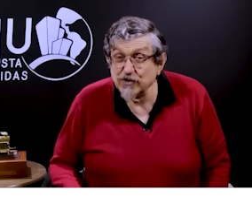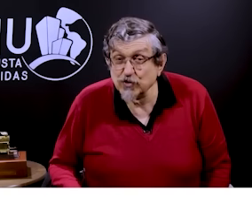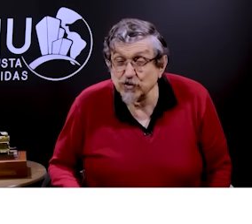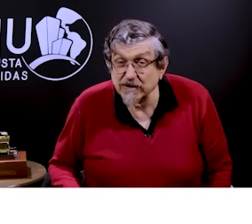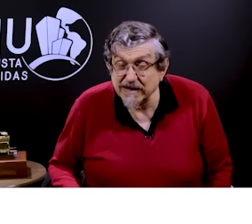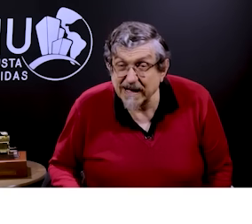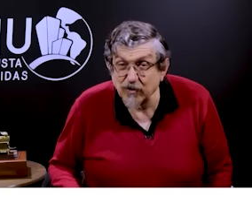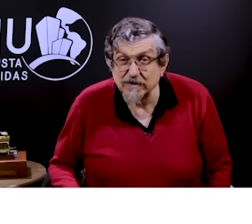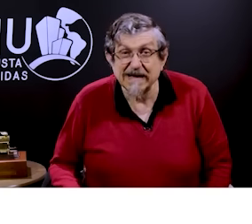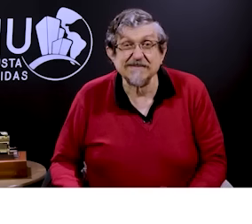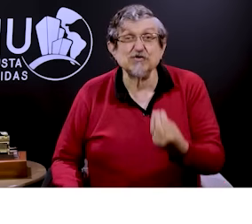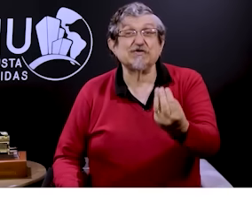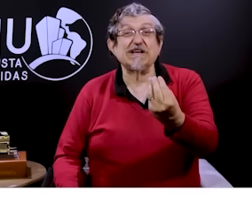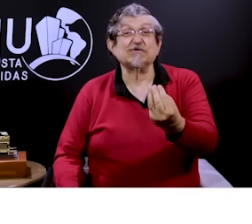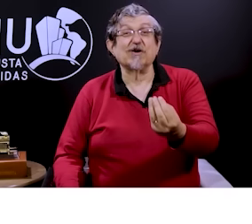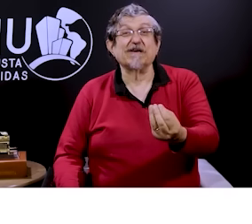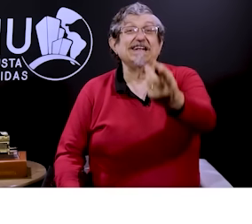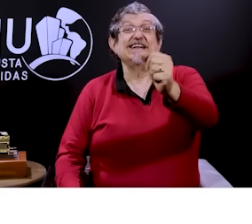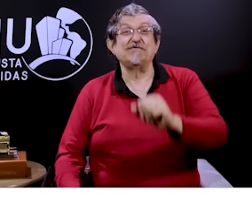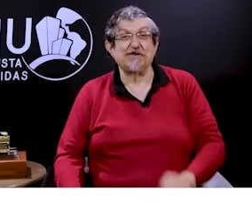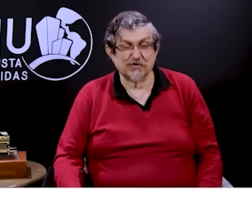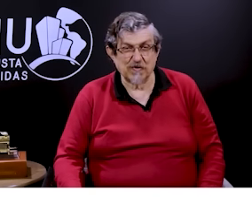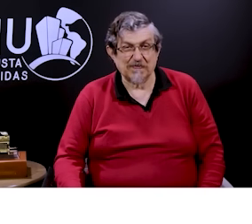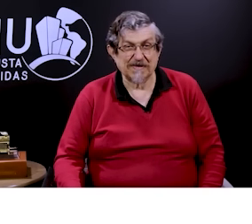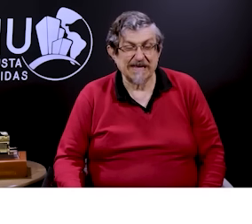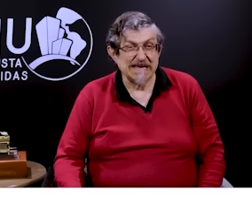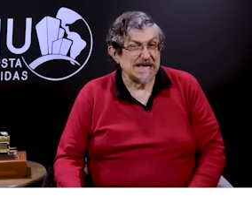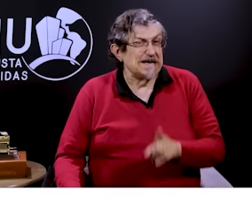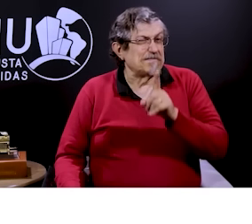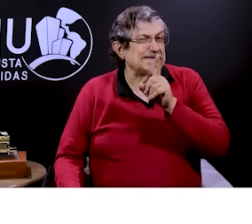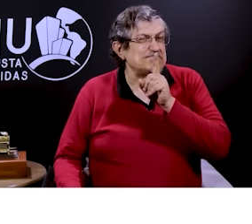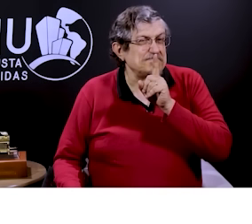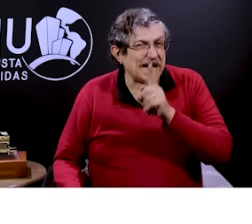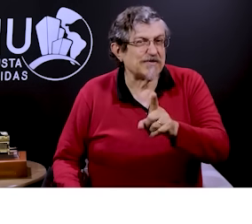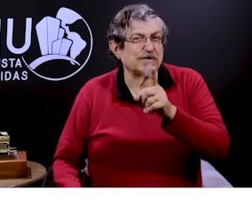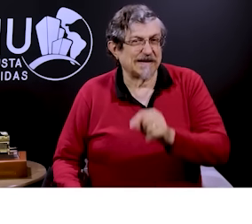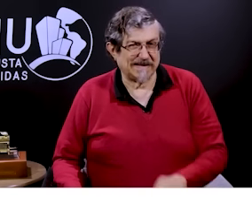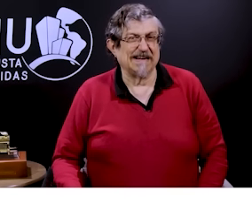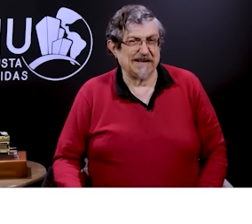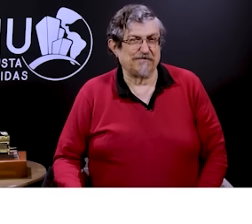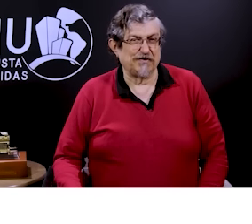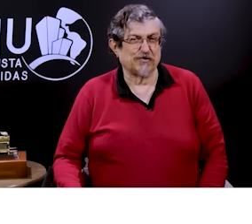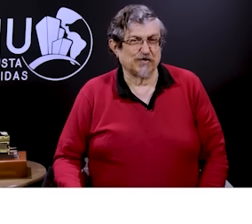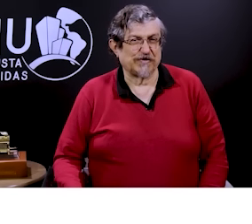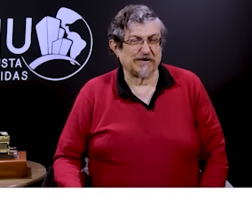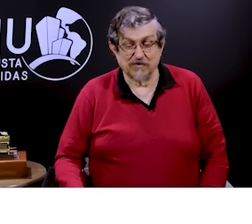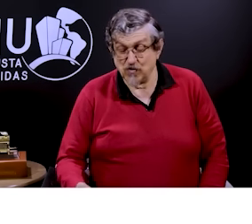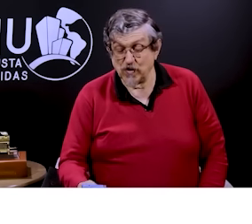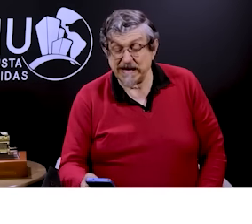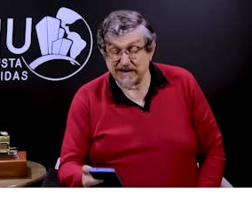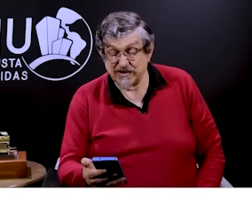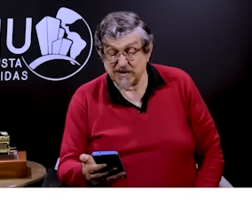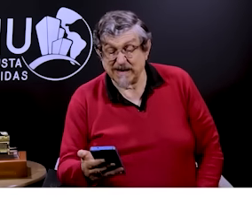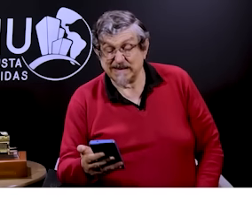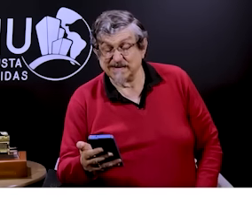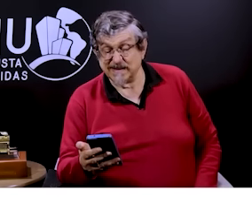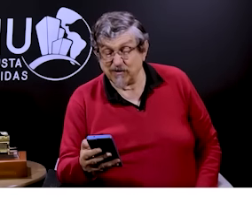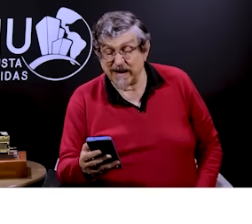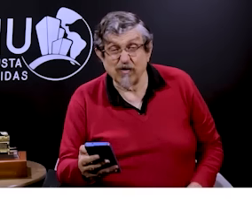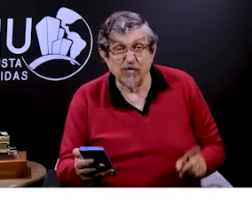deserto de tudo o que acontece e no centro tá o quê Levítico mas é mais do que ter Levítico no centro o que